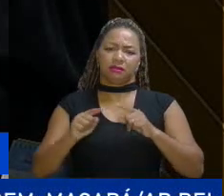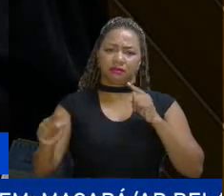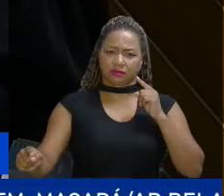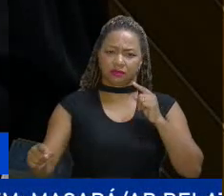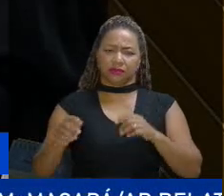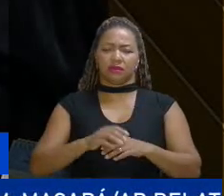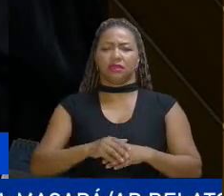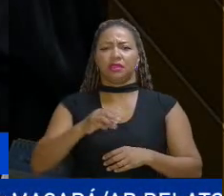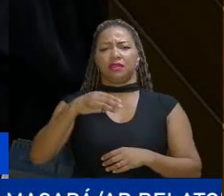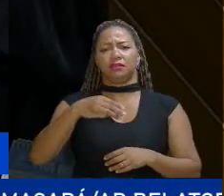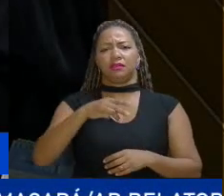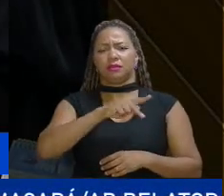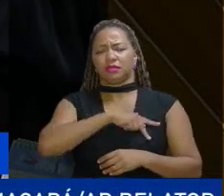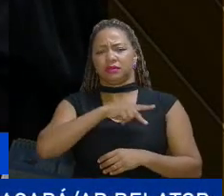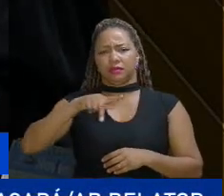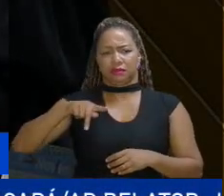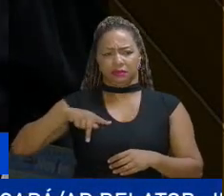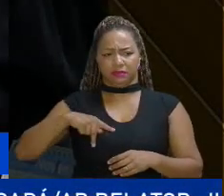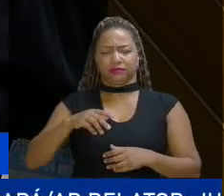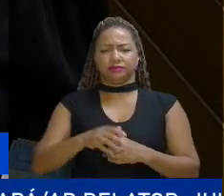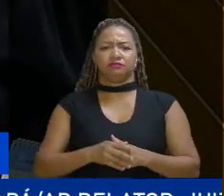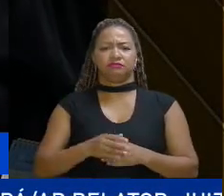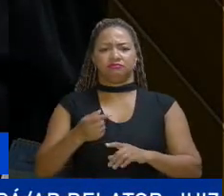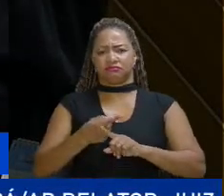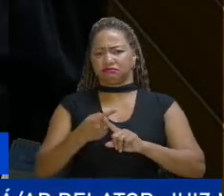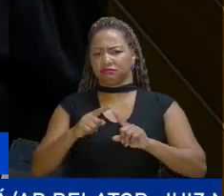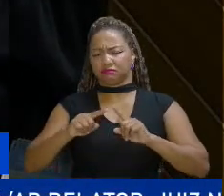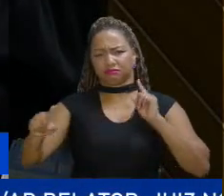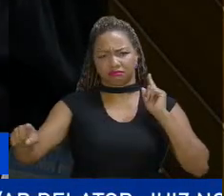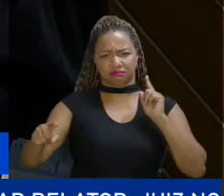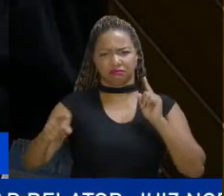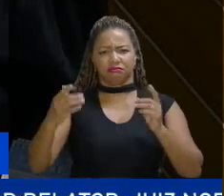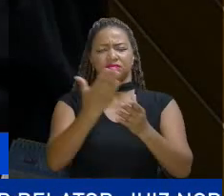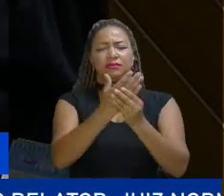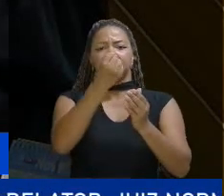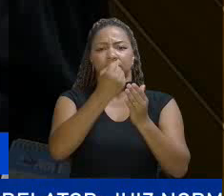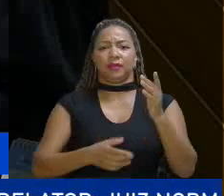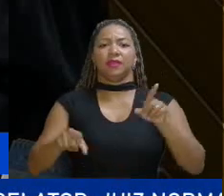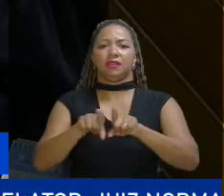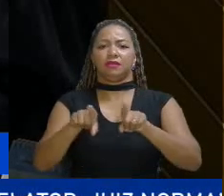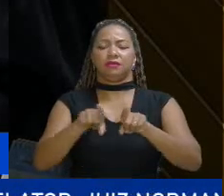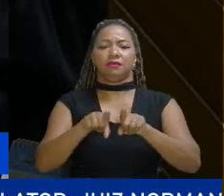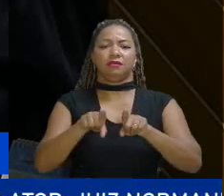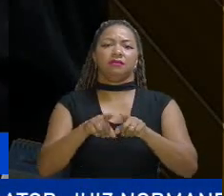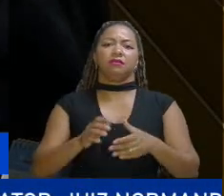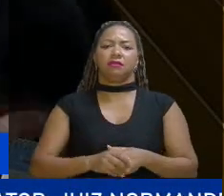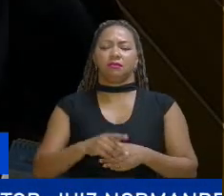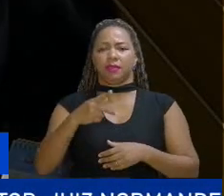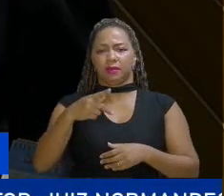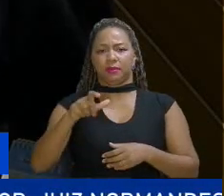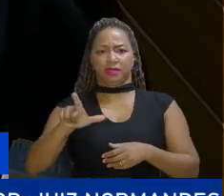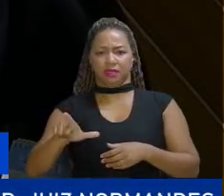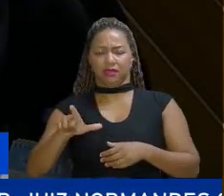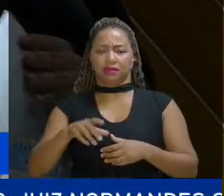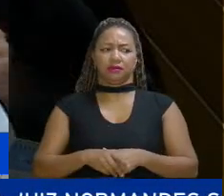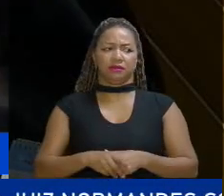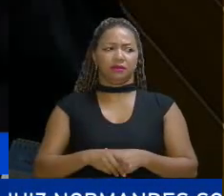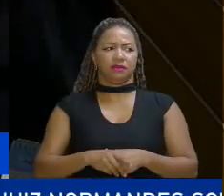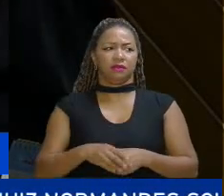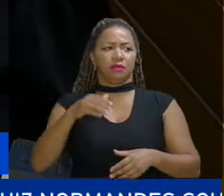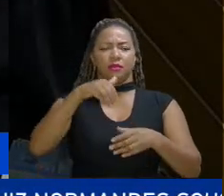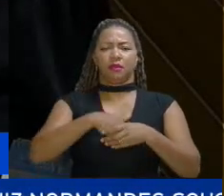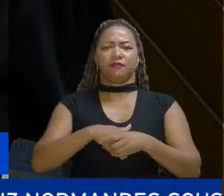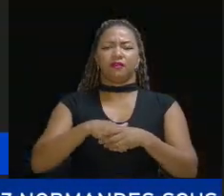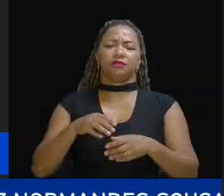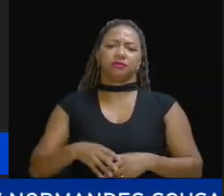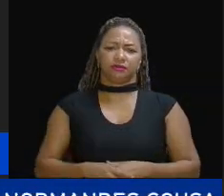divergi do MPE. São os termos pelos quais eu rejeito os embargos de declaração também movidos pelo PL. Com meu